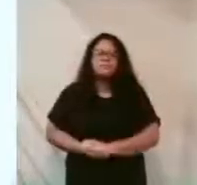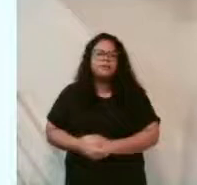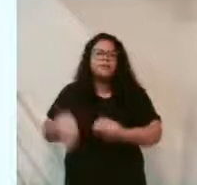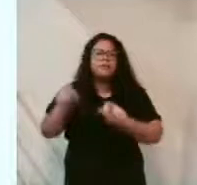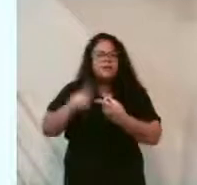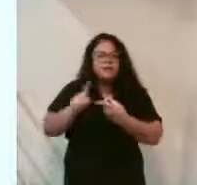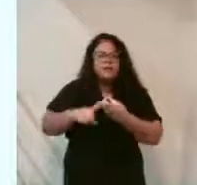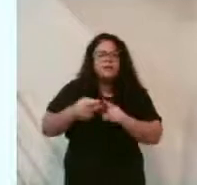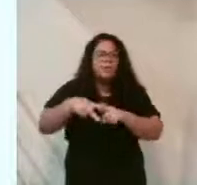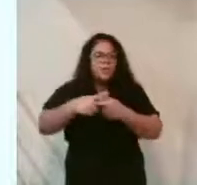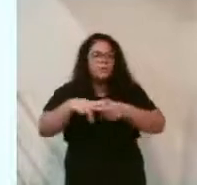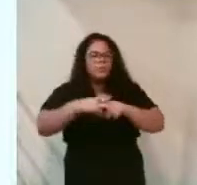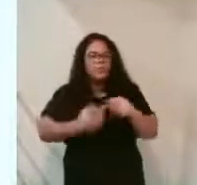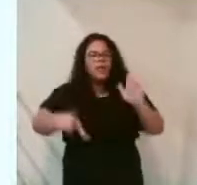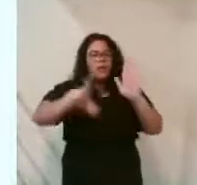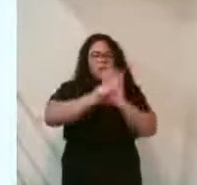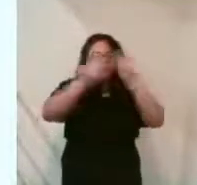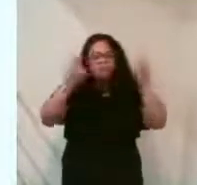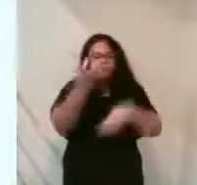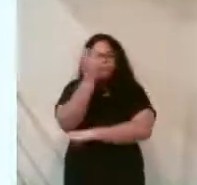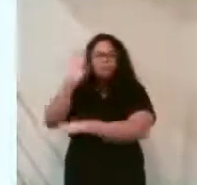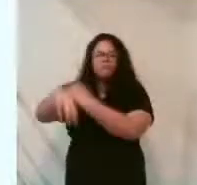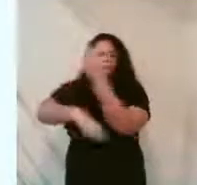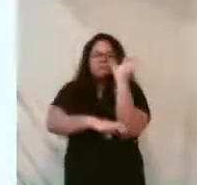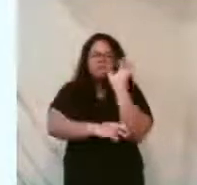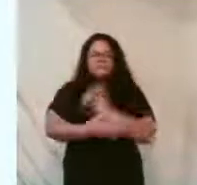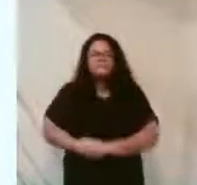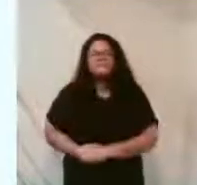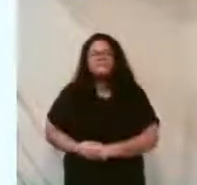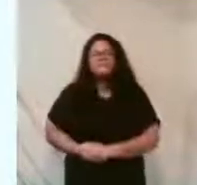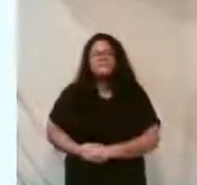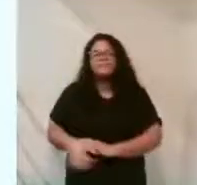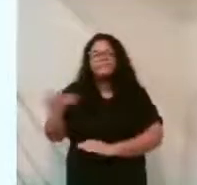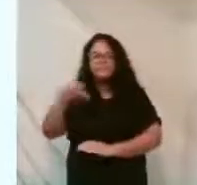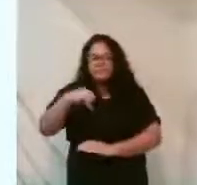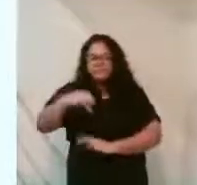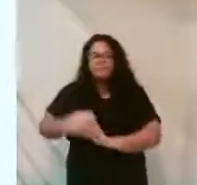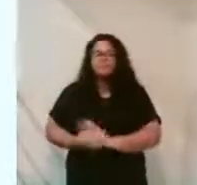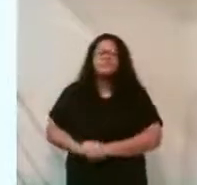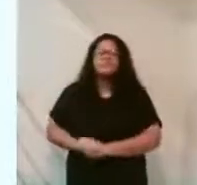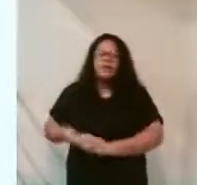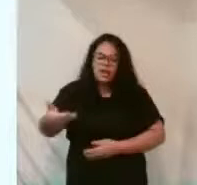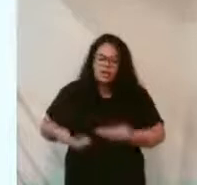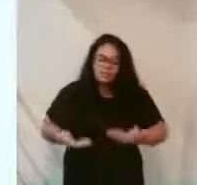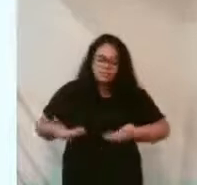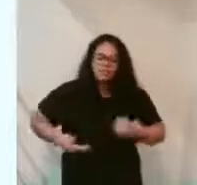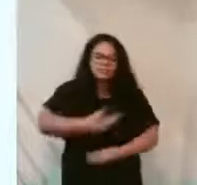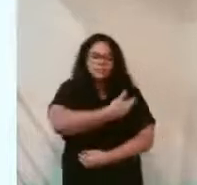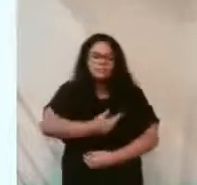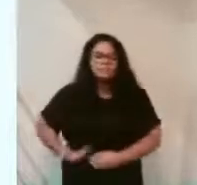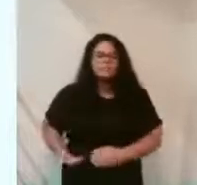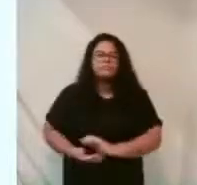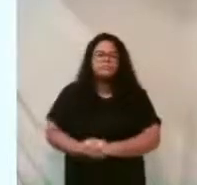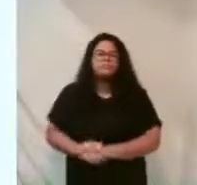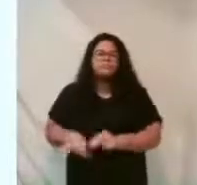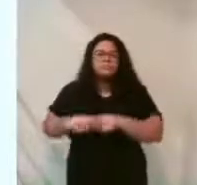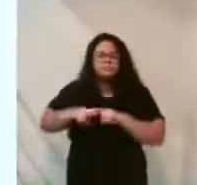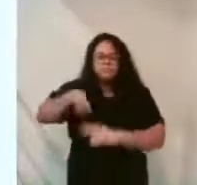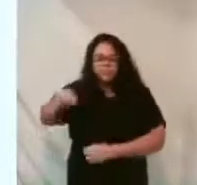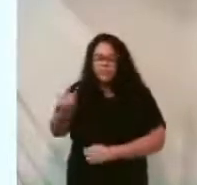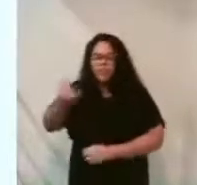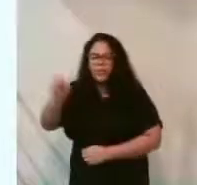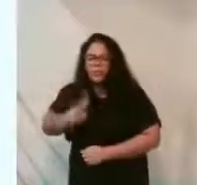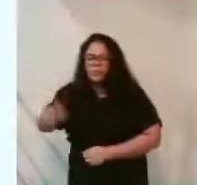ambiental aplicada de resíduos sólidos. 9. A prestação de serviço público de manejo sólido com a doação de